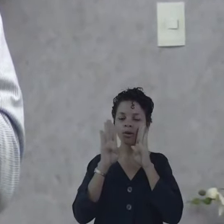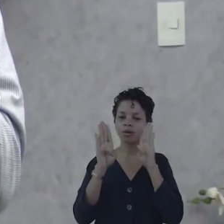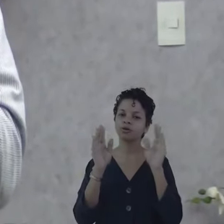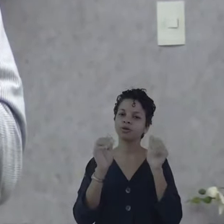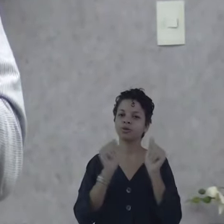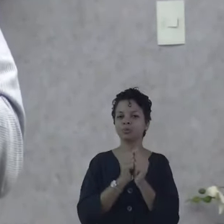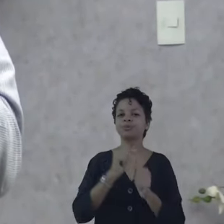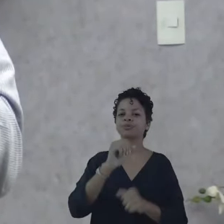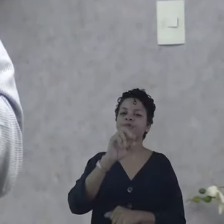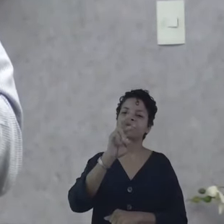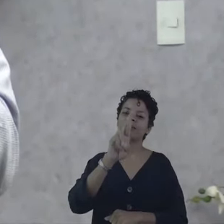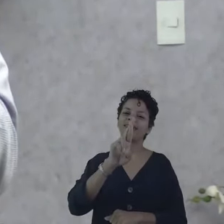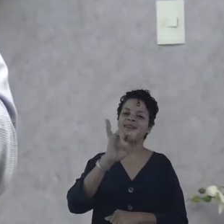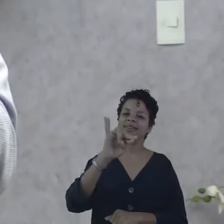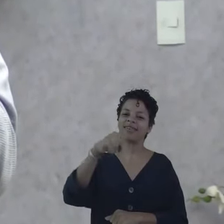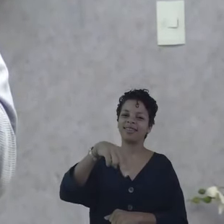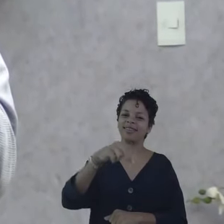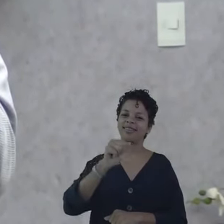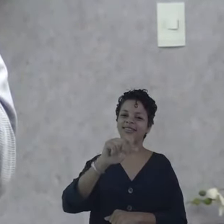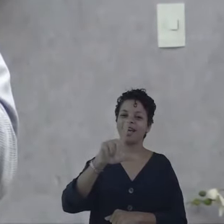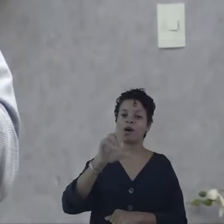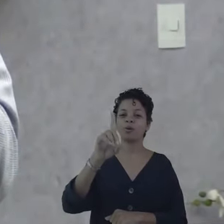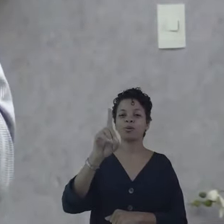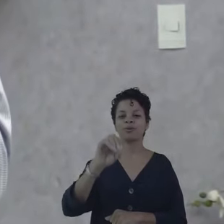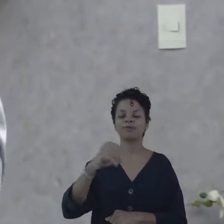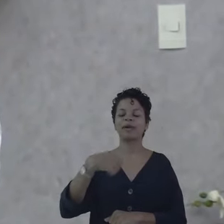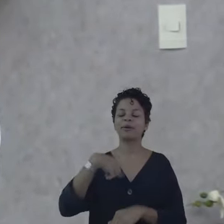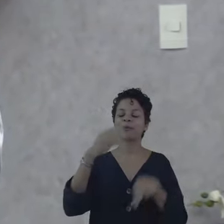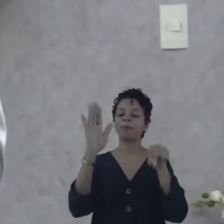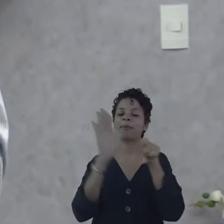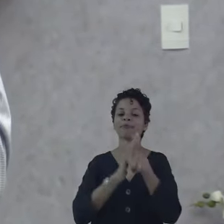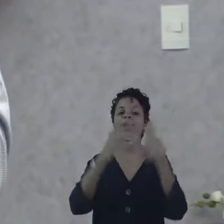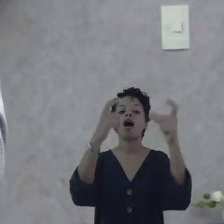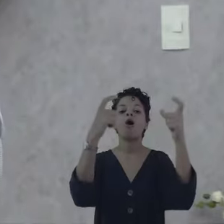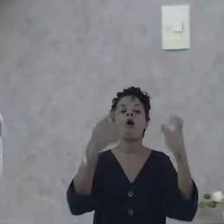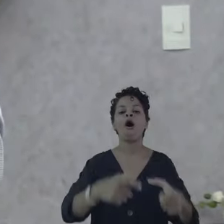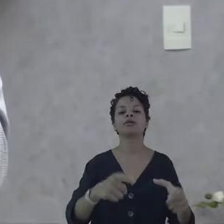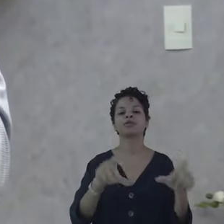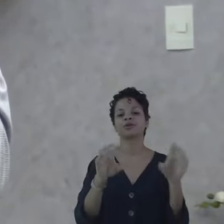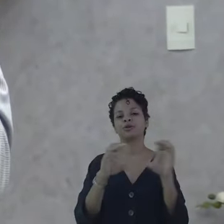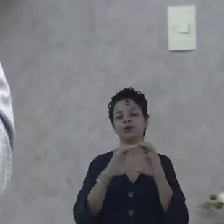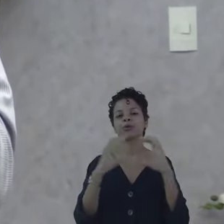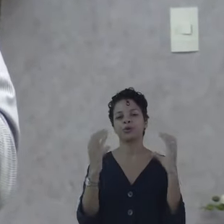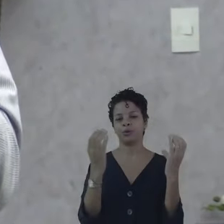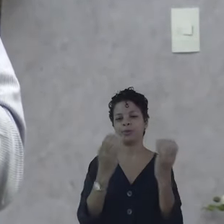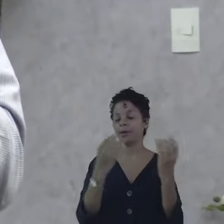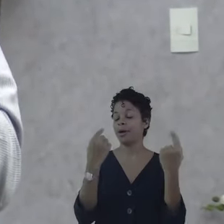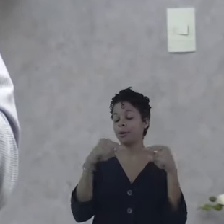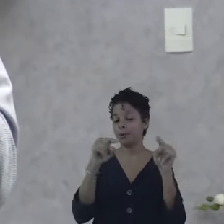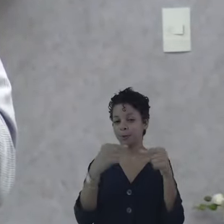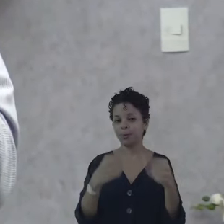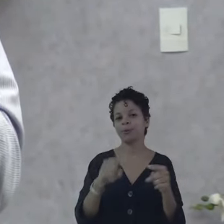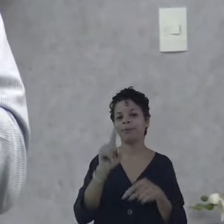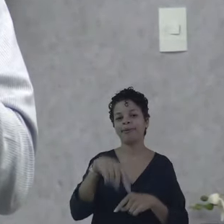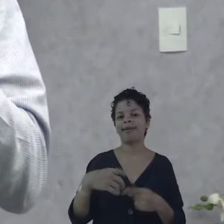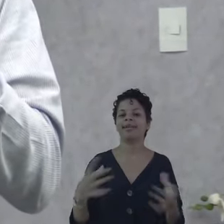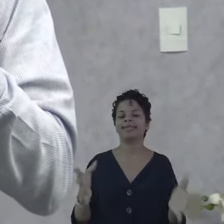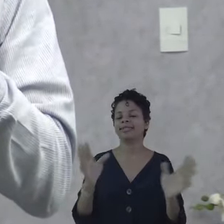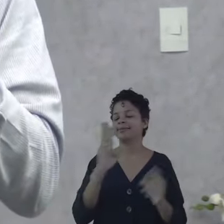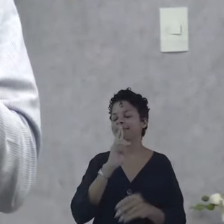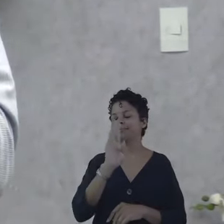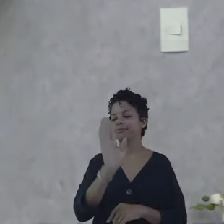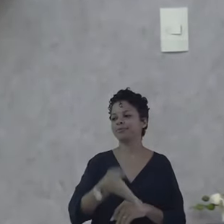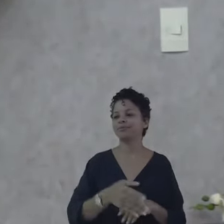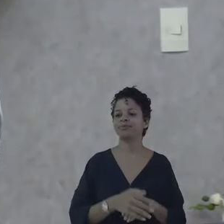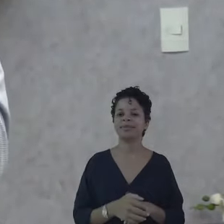Rinaldo. Nós vamos colocar duas perguntas. Uma era essa, eu ia perguntar de onde eles são. Mas eu vou fazer uma outra pergunta agora. Nós vamos colocar no chat duas perguntas.